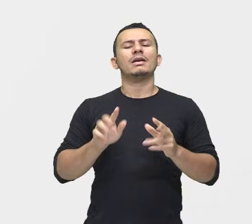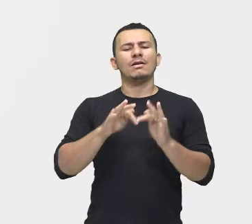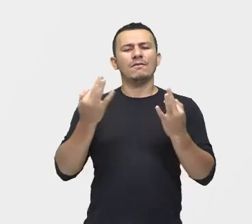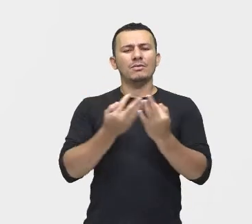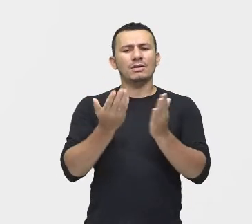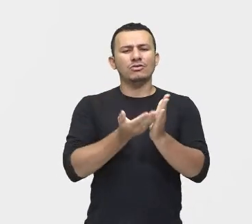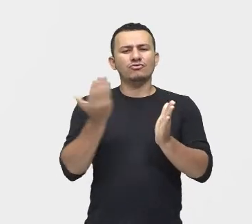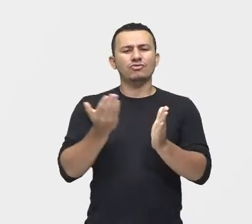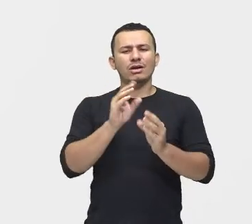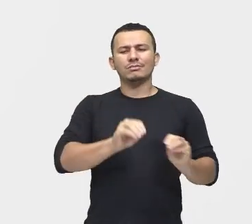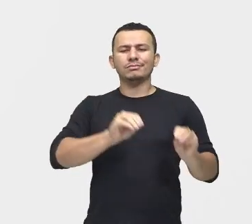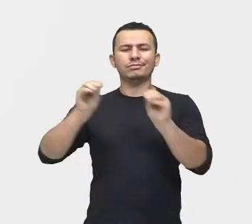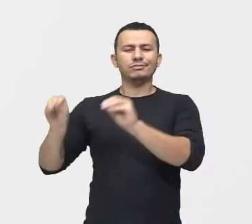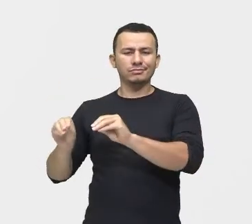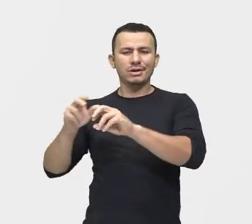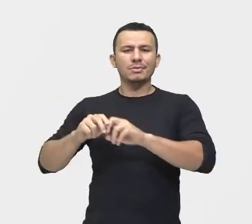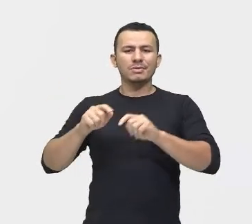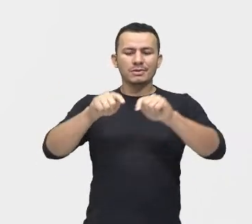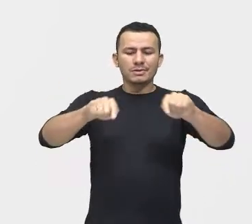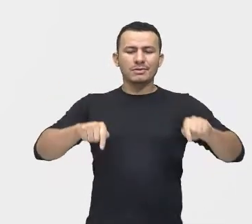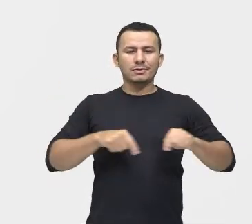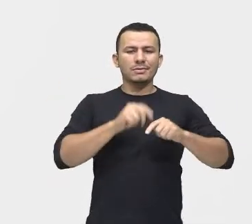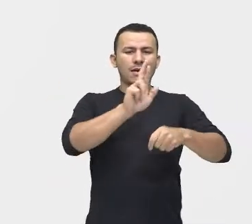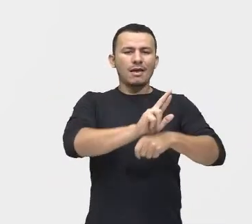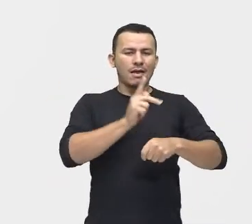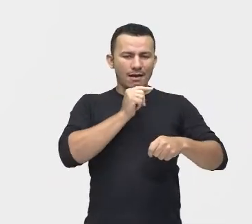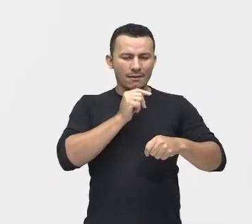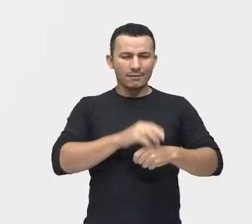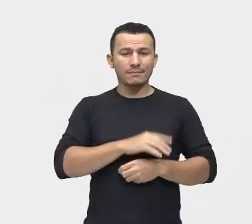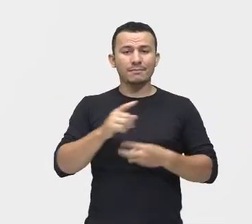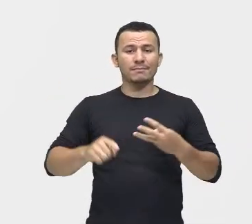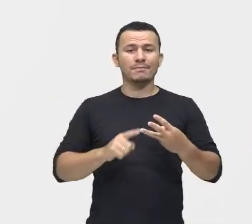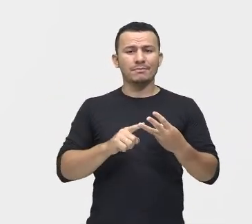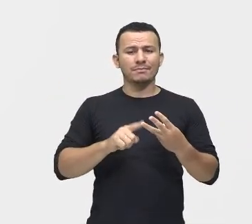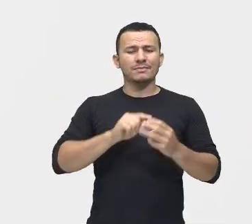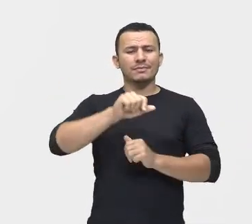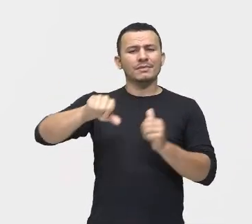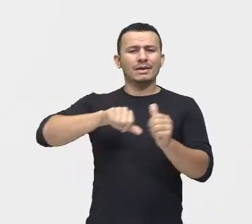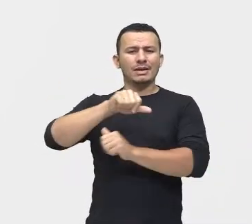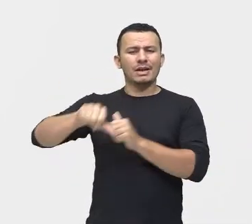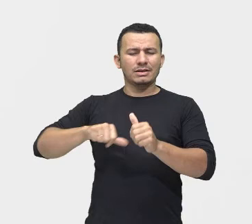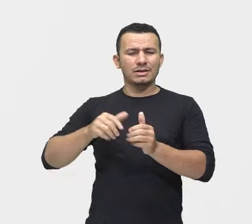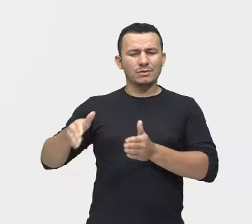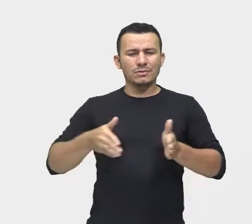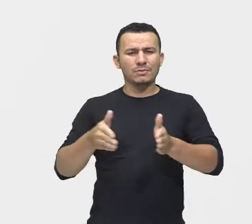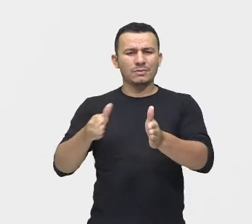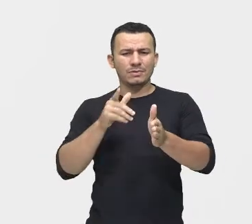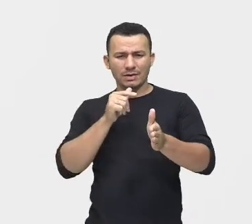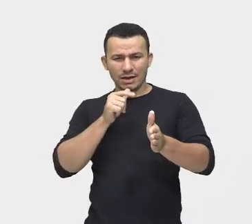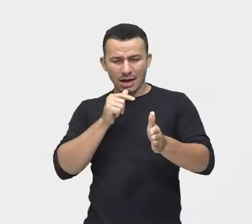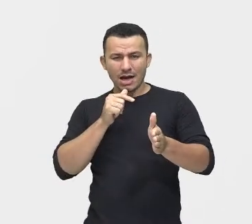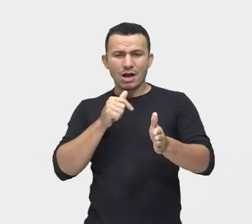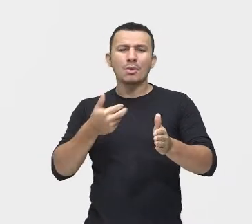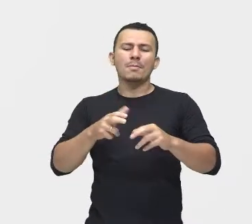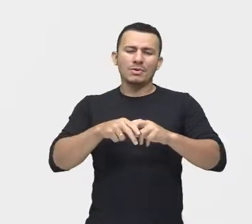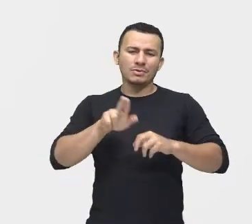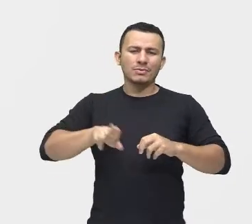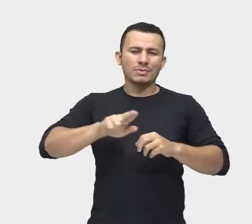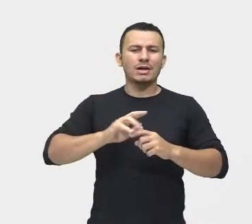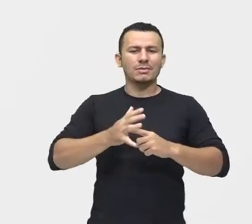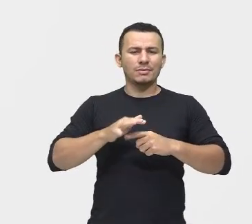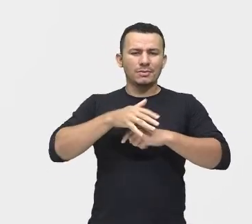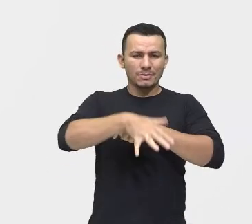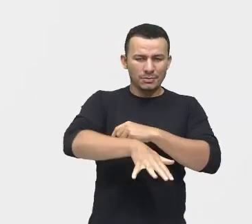áreas atingidas pelas barragens. E 3. Alteração nos cursos da água utilizados pelas